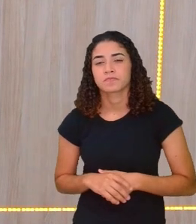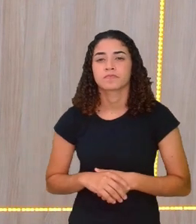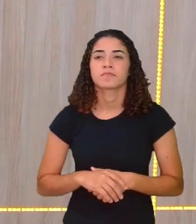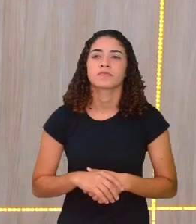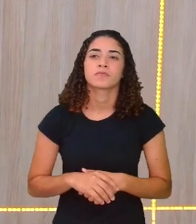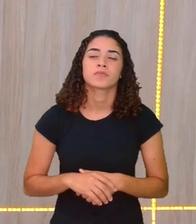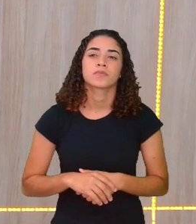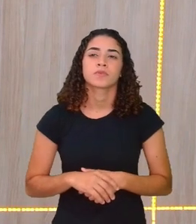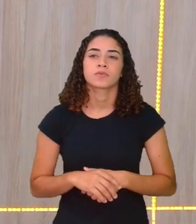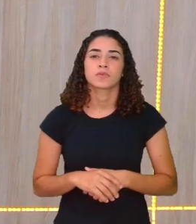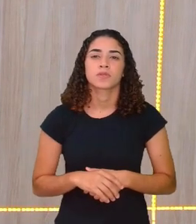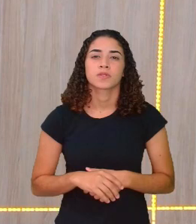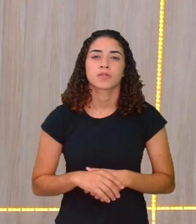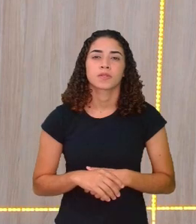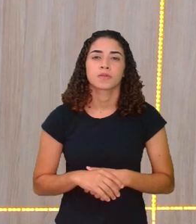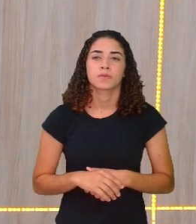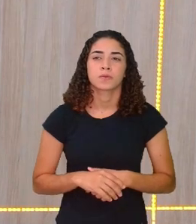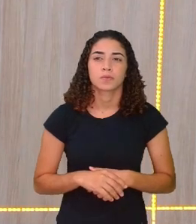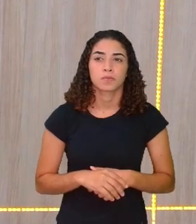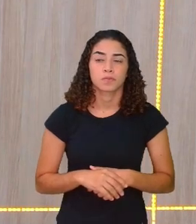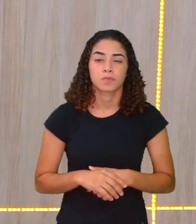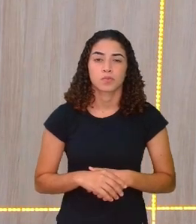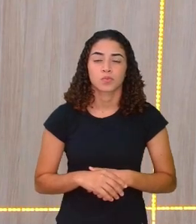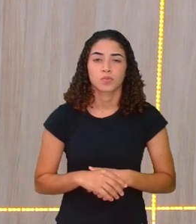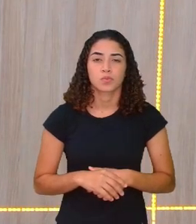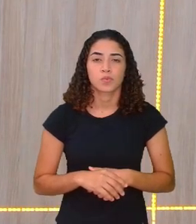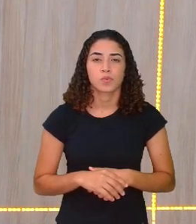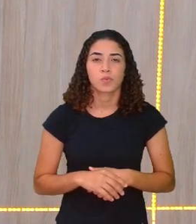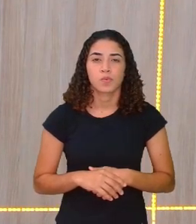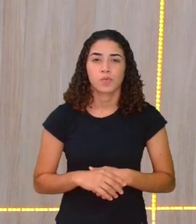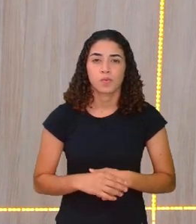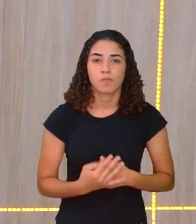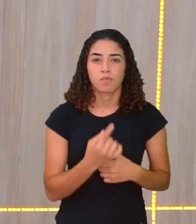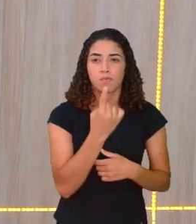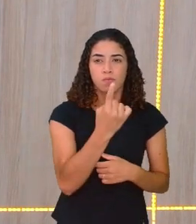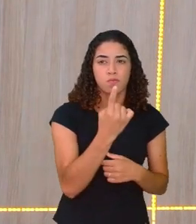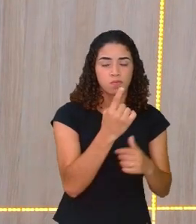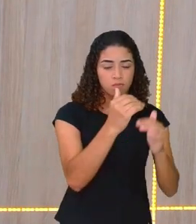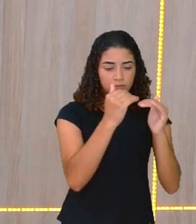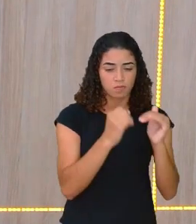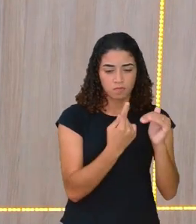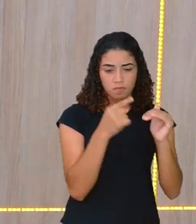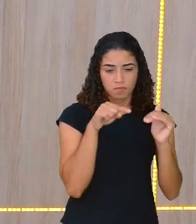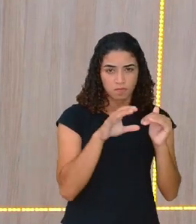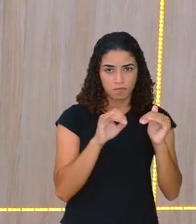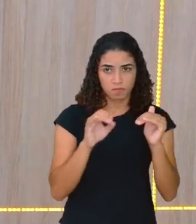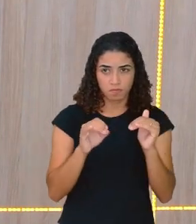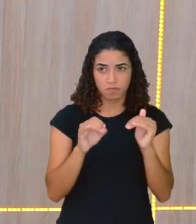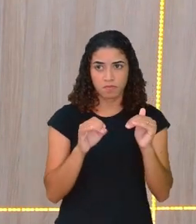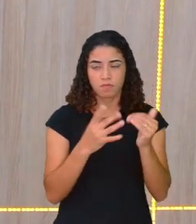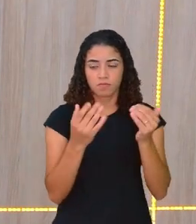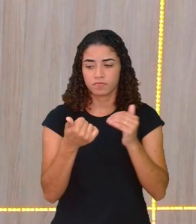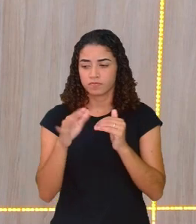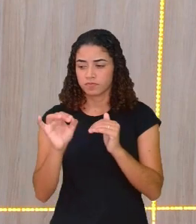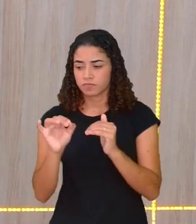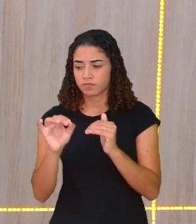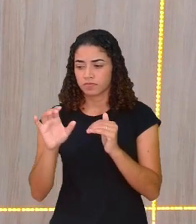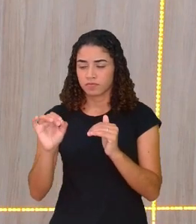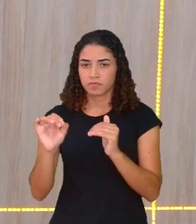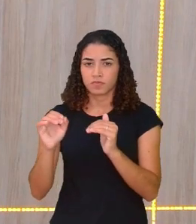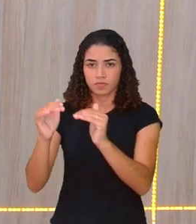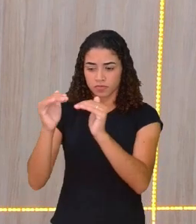1 vai estar para 1000, assim como 100 vai estar para x. Fazendo aqui,